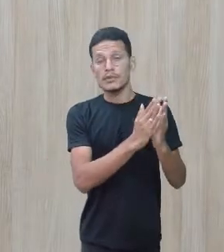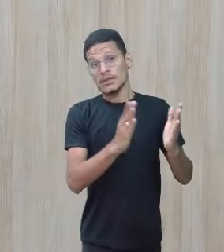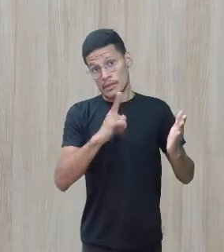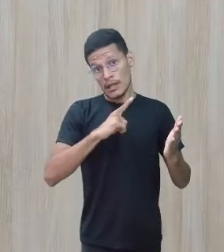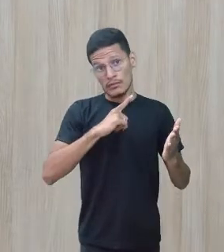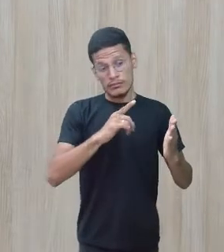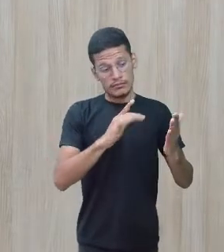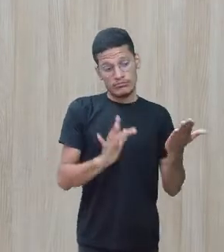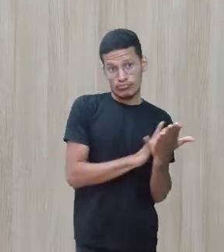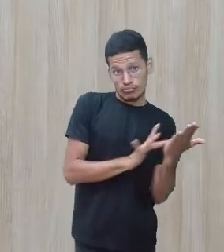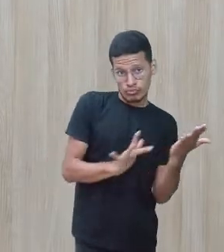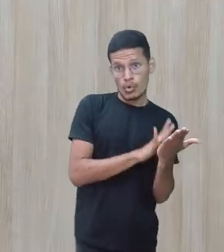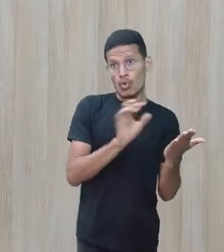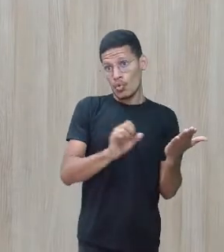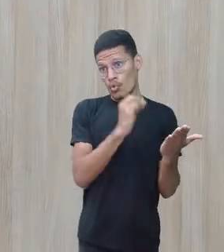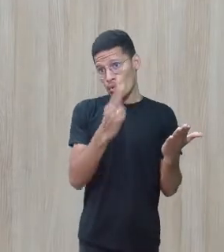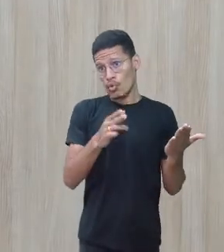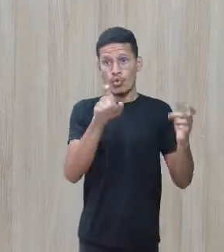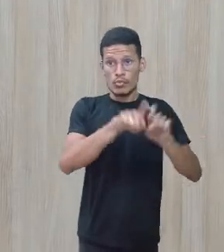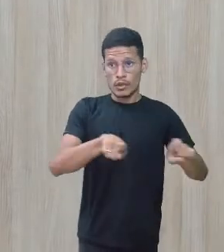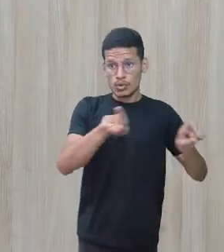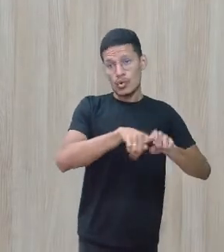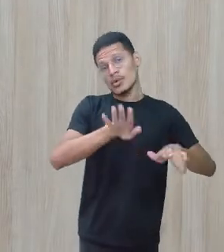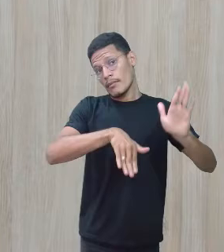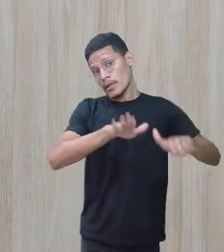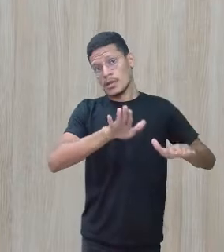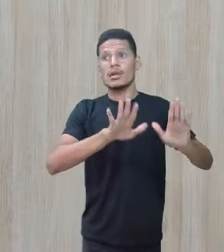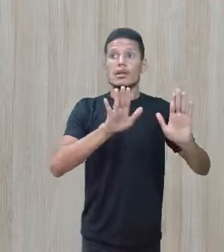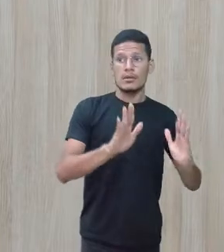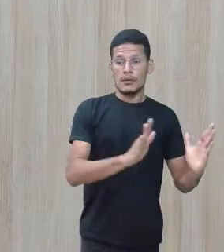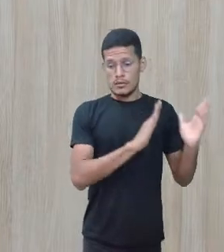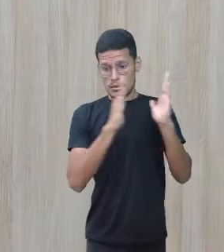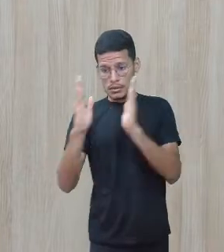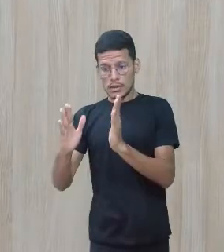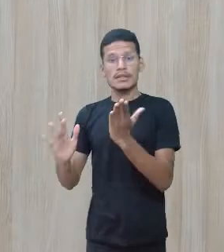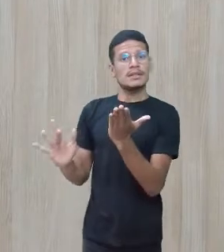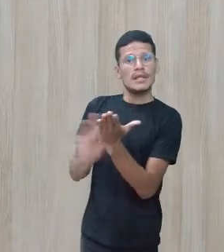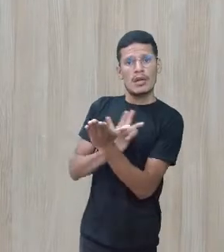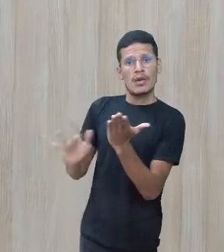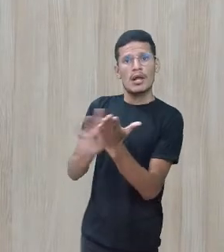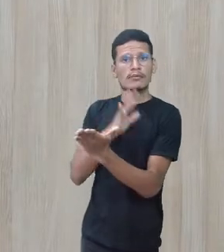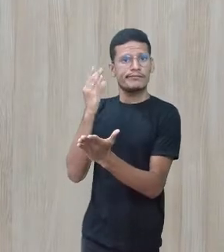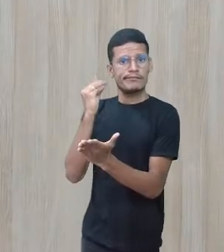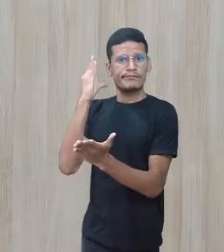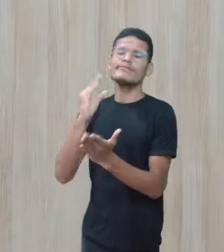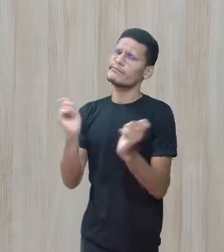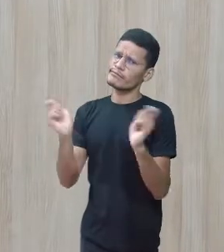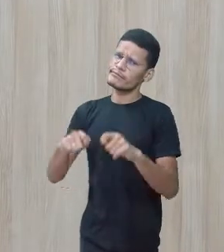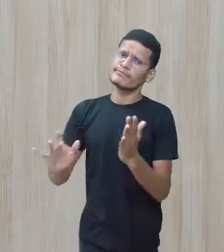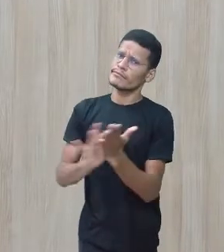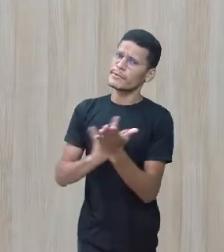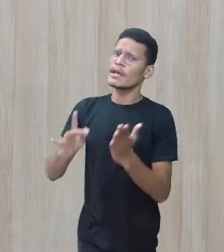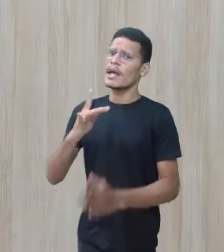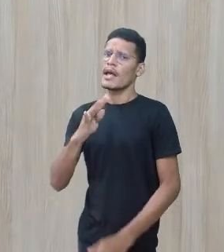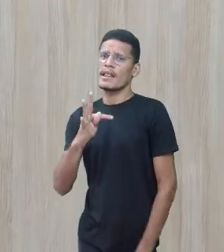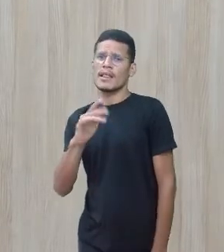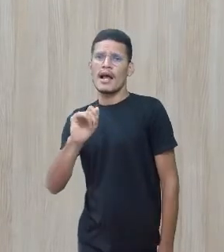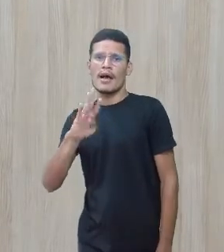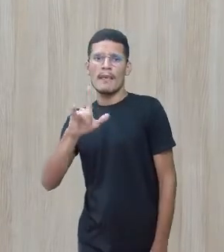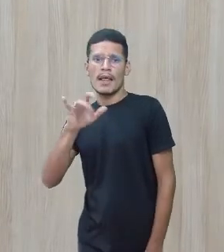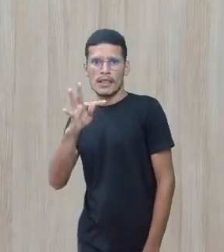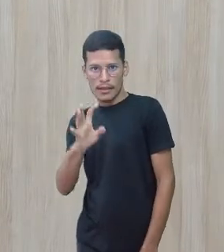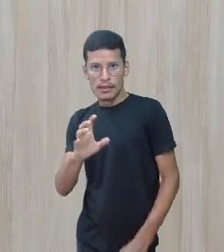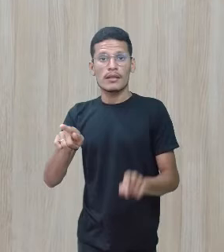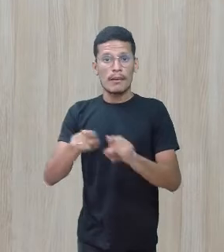computador, dependendo do que seja, e trouxe a tela de um celular ali, também pode ser de um tablet, só que você percebe que eu estou tentando fazer